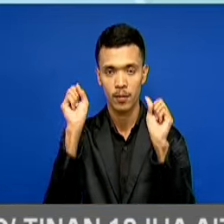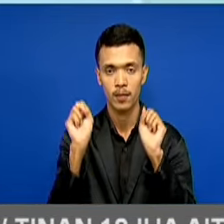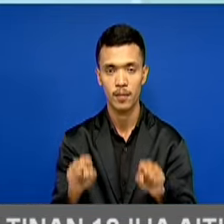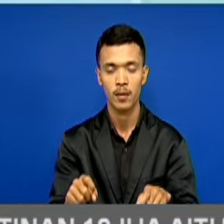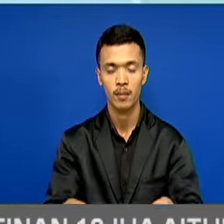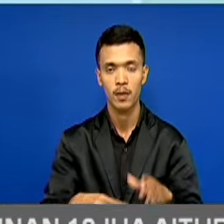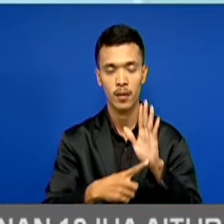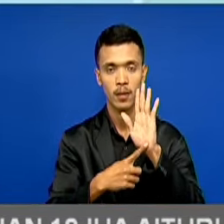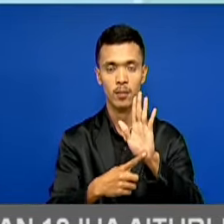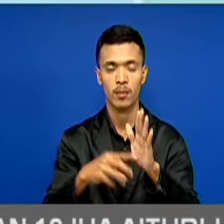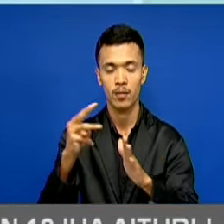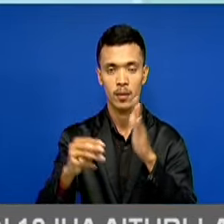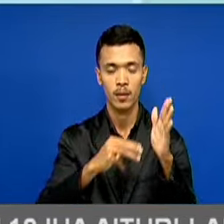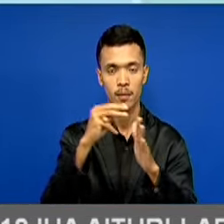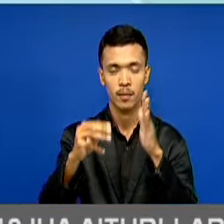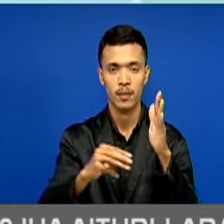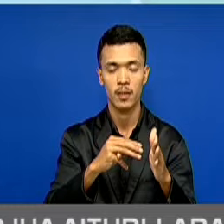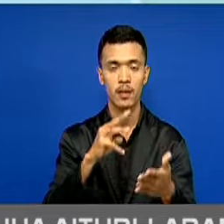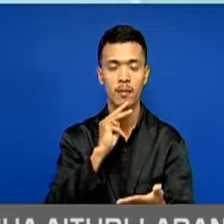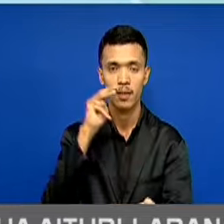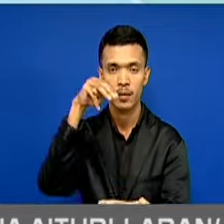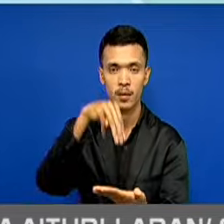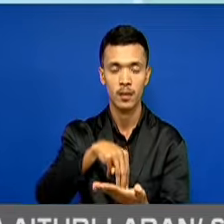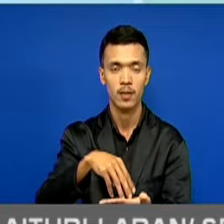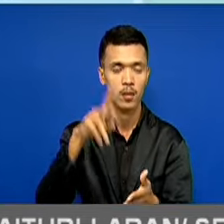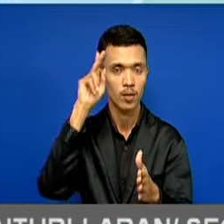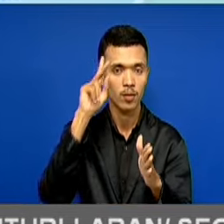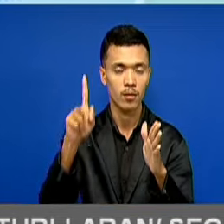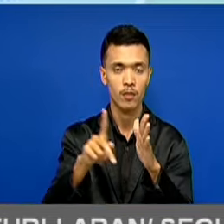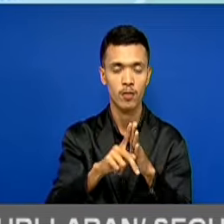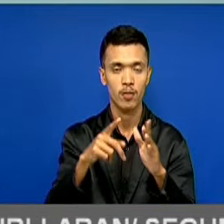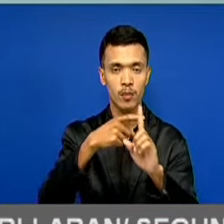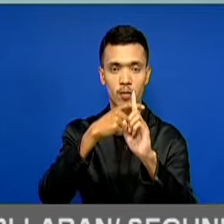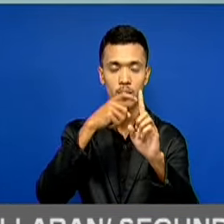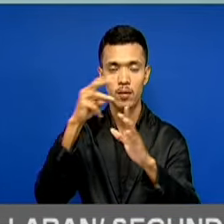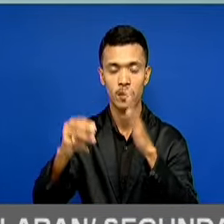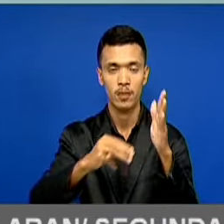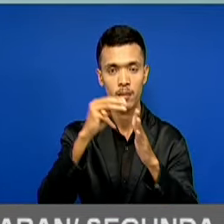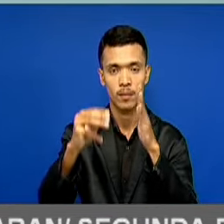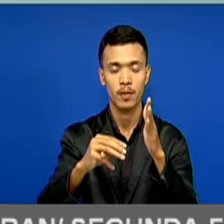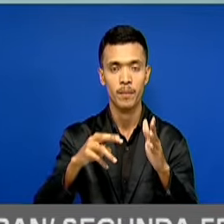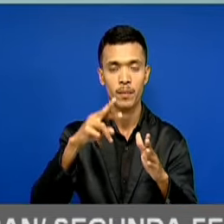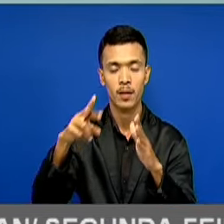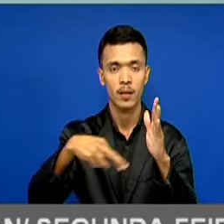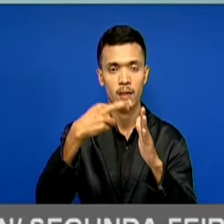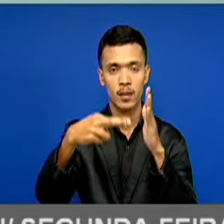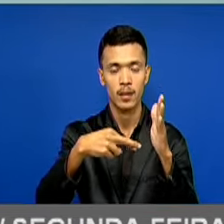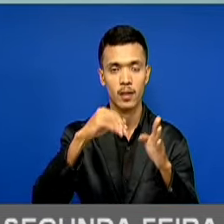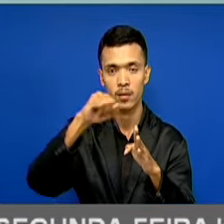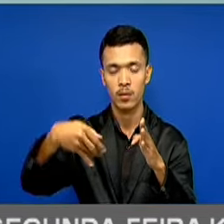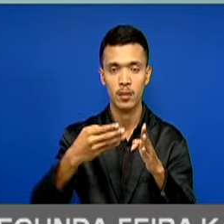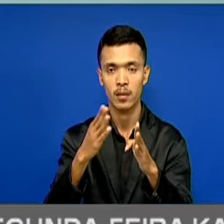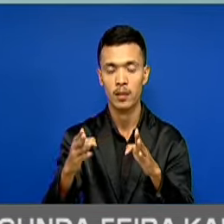bela forçai média forçai mensagem no imagens outro livro se tem média criteira jornalista nacional